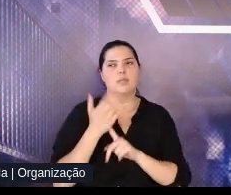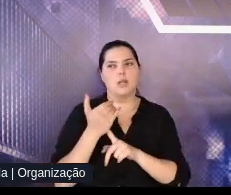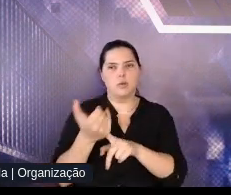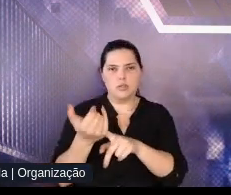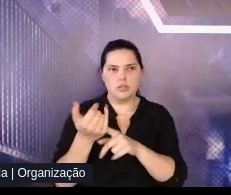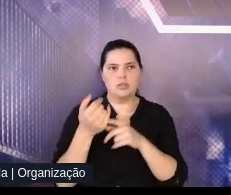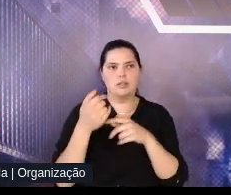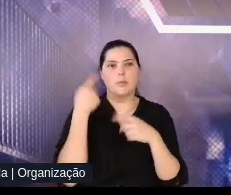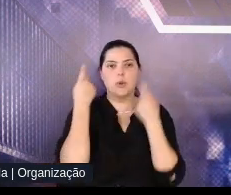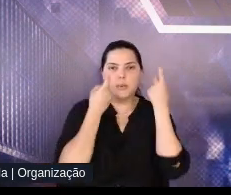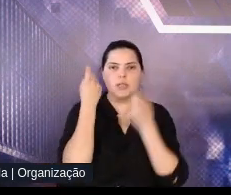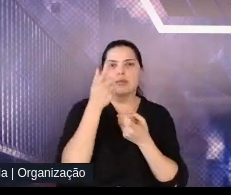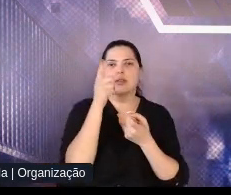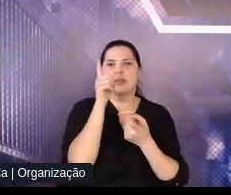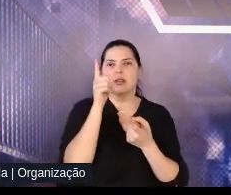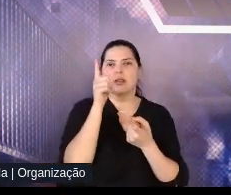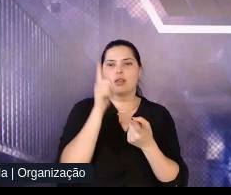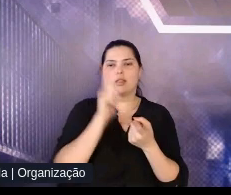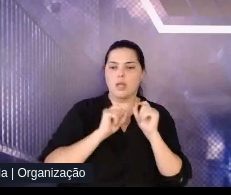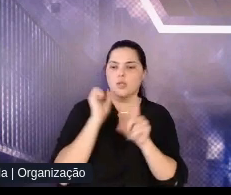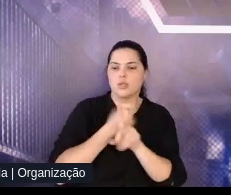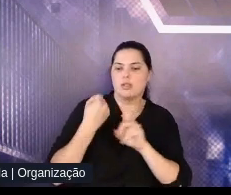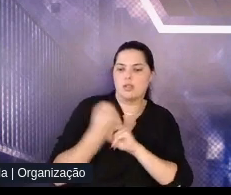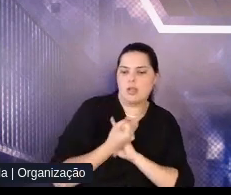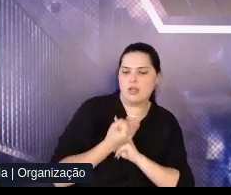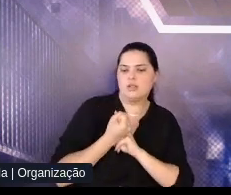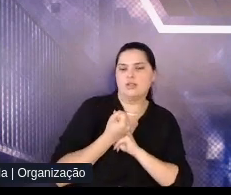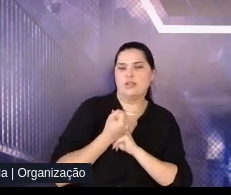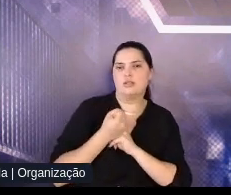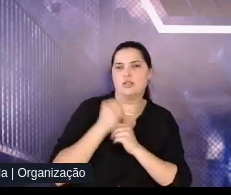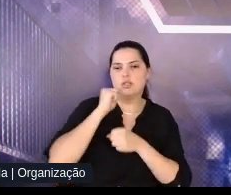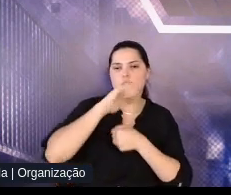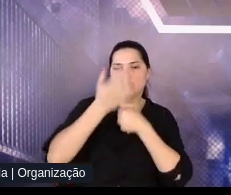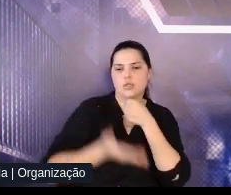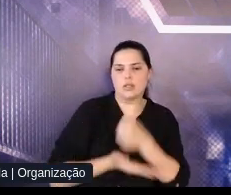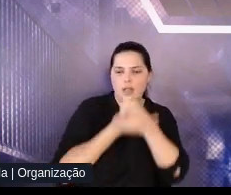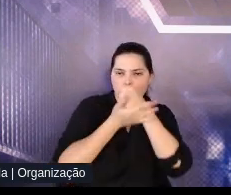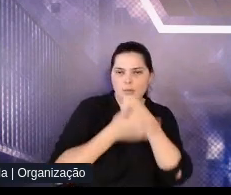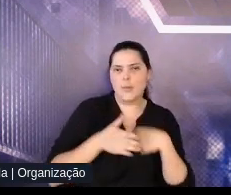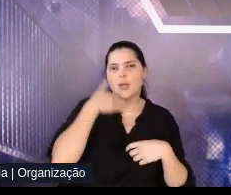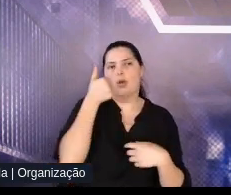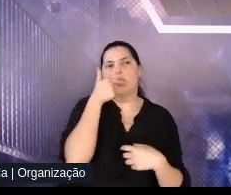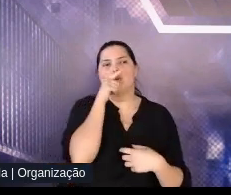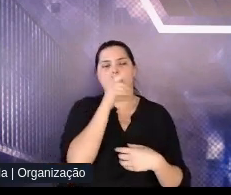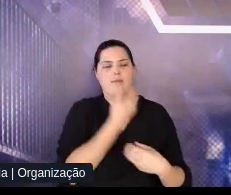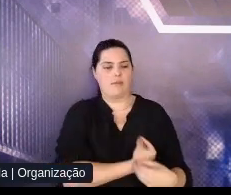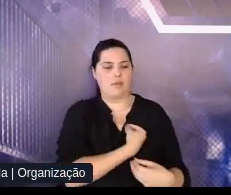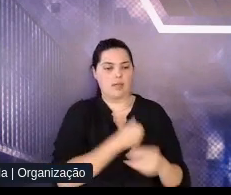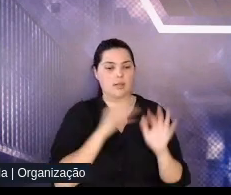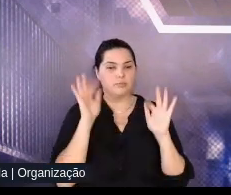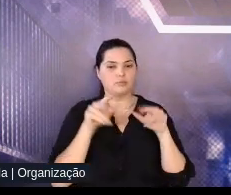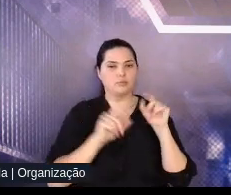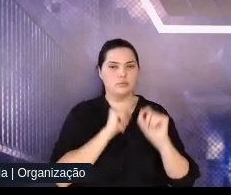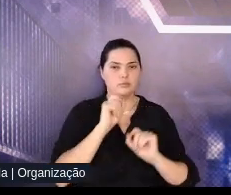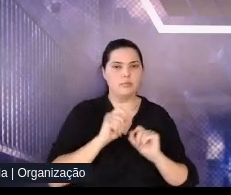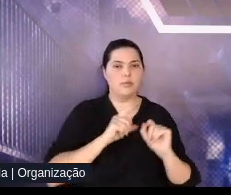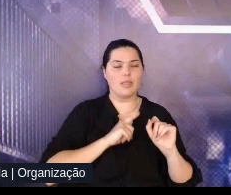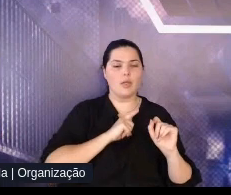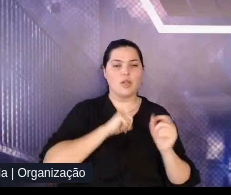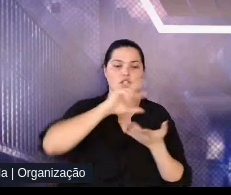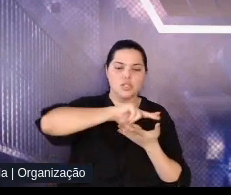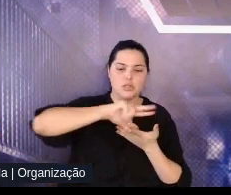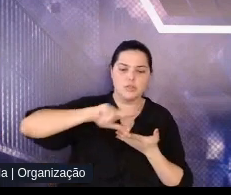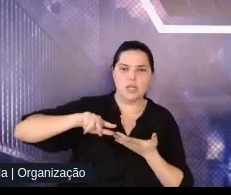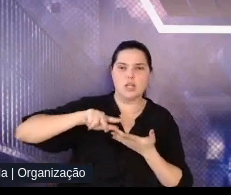sociedade mais sustentável, mais agradável de se viver. E, por fim, a gente vai ter uma diversidade